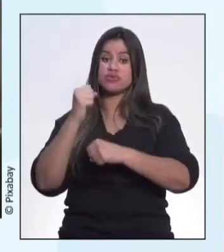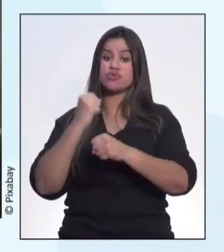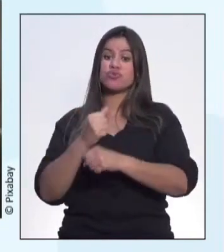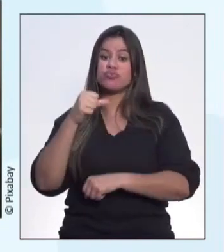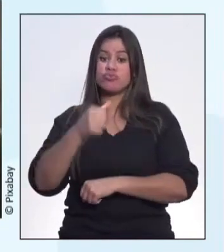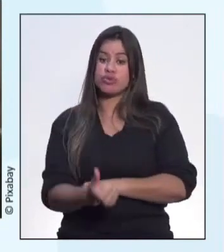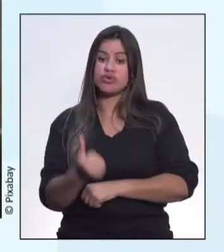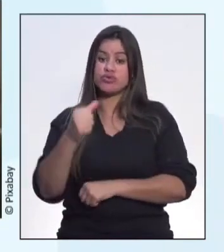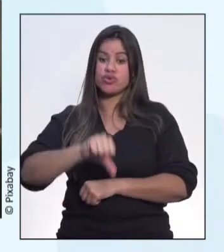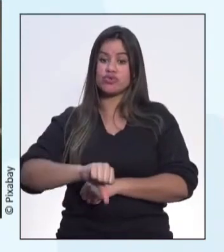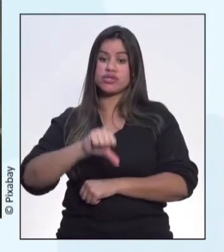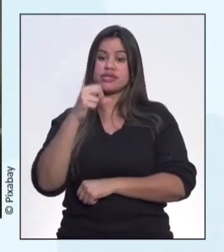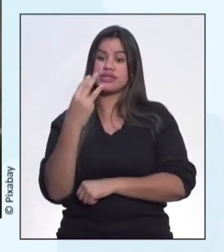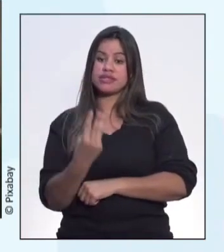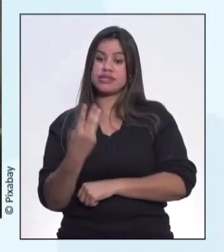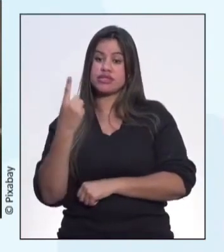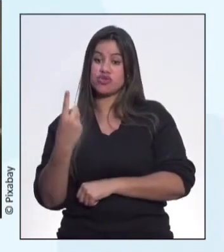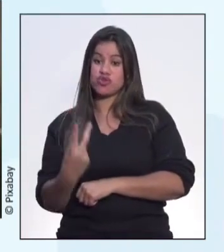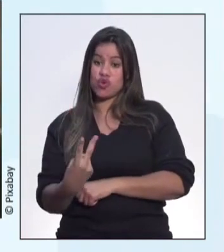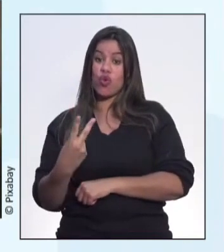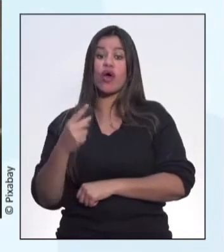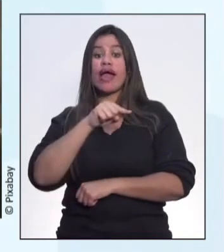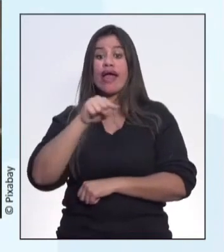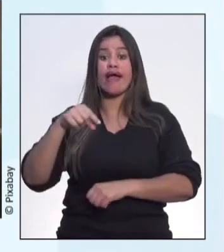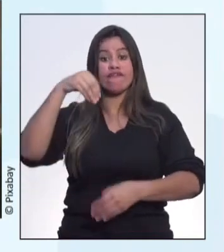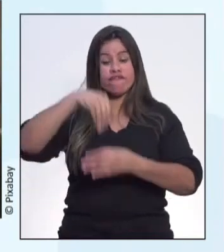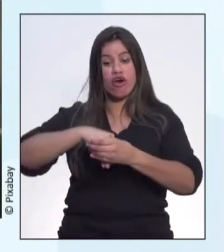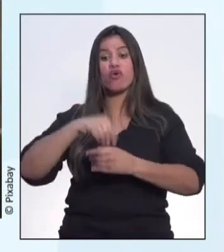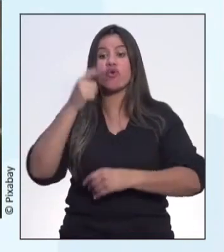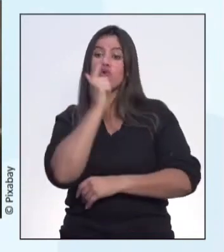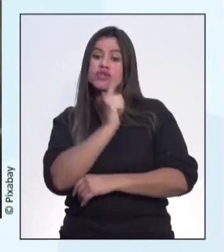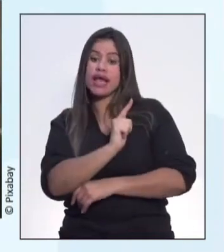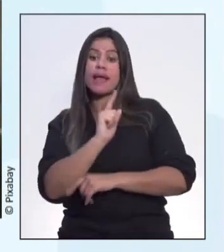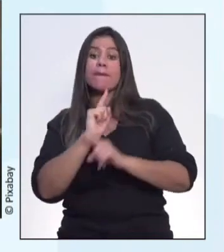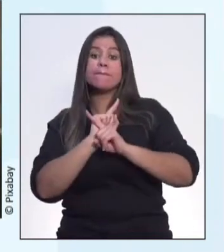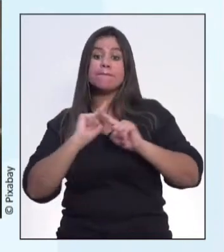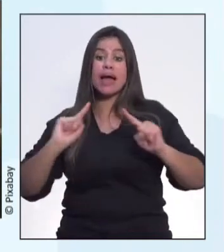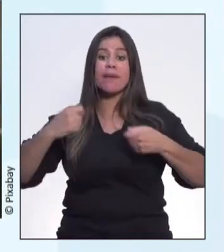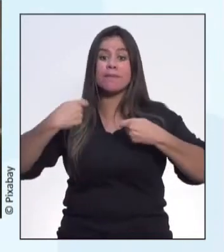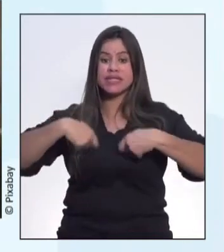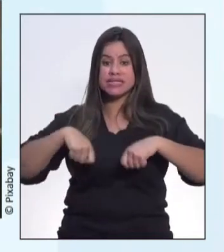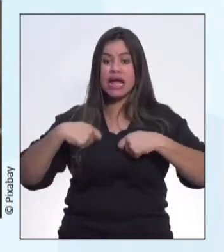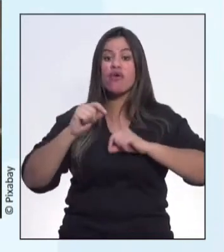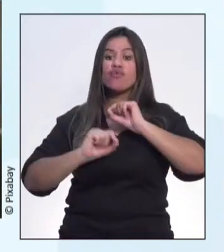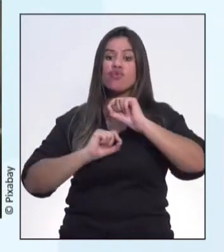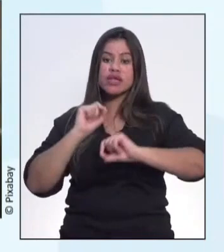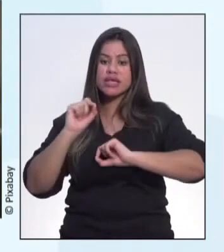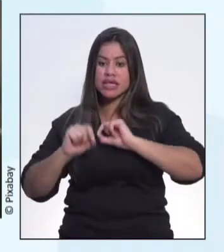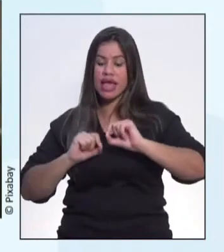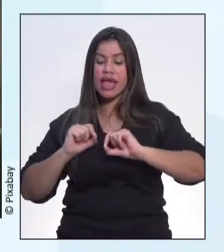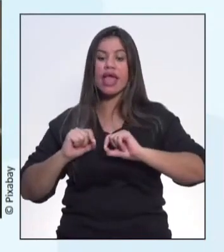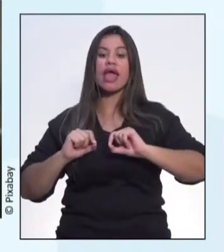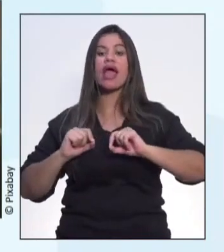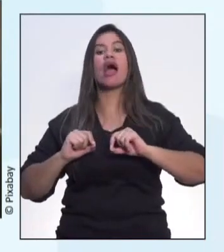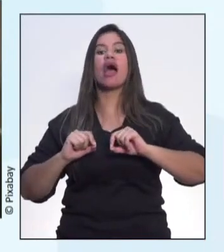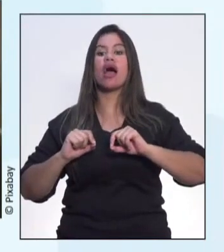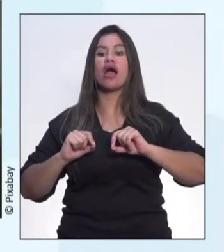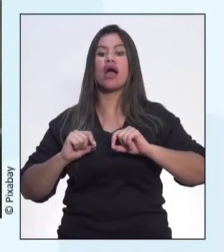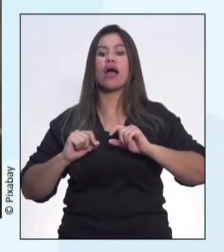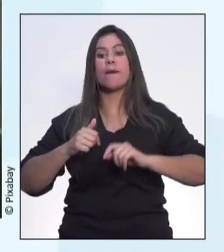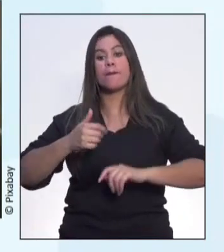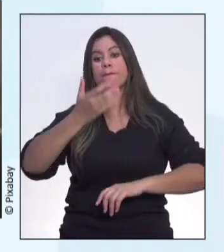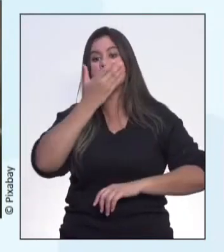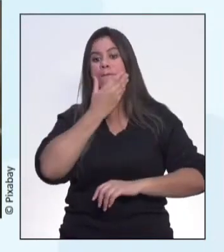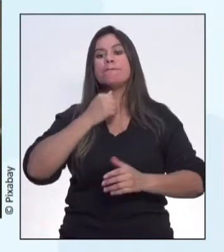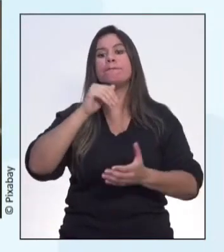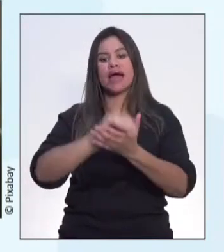1932, as mulheres tiveram direito ao voto, mas nesse período nós ainda precisávamos, as mulheres da época, no caso, ainda precisavam da